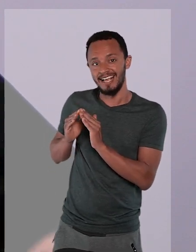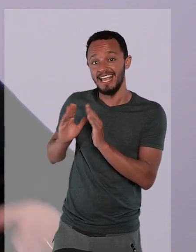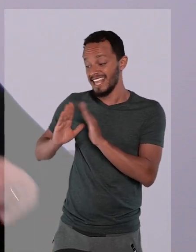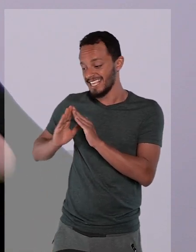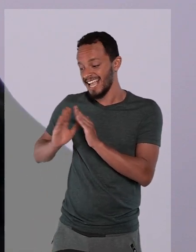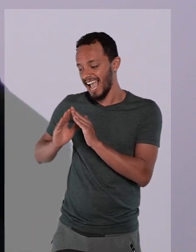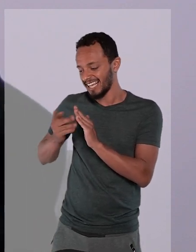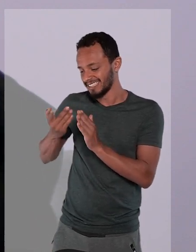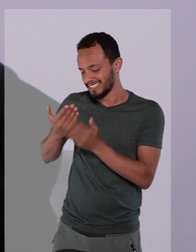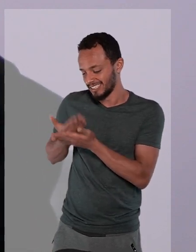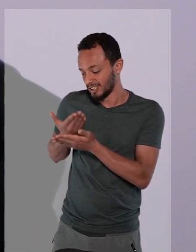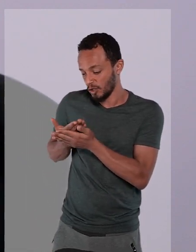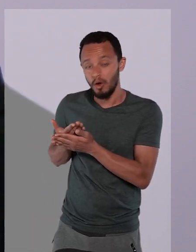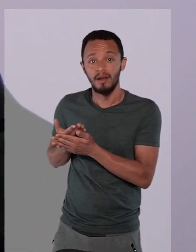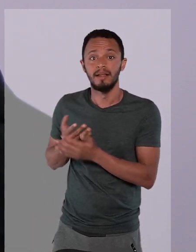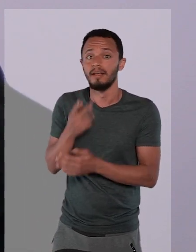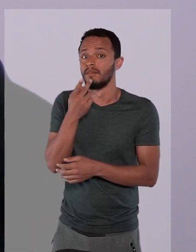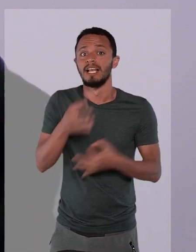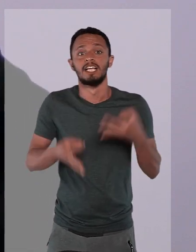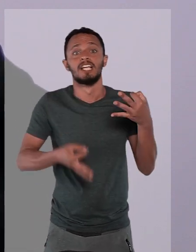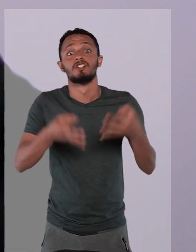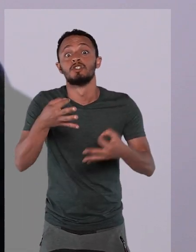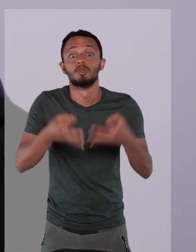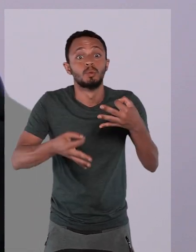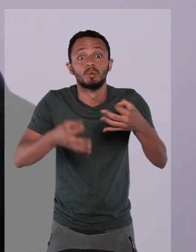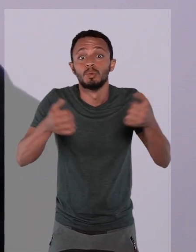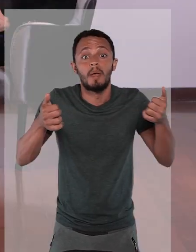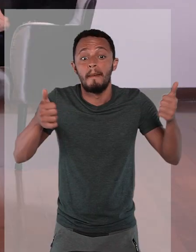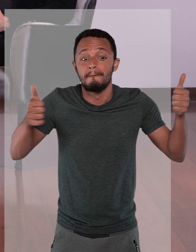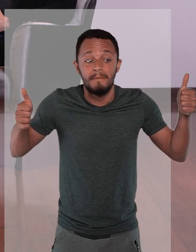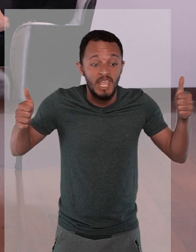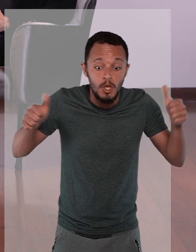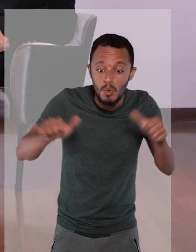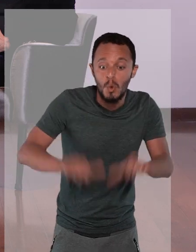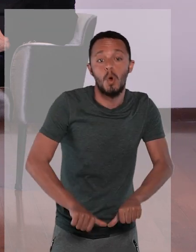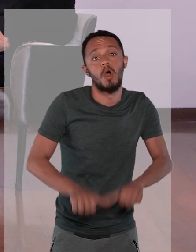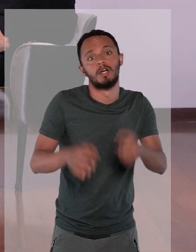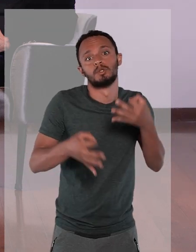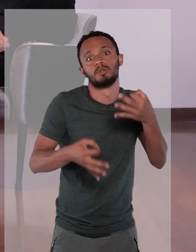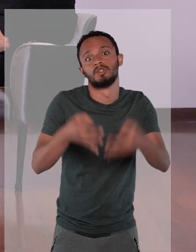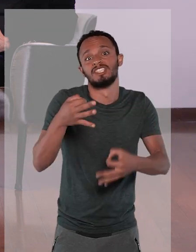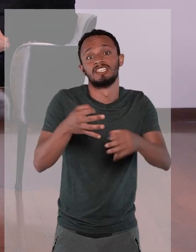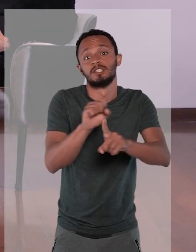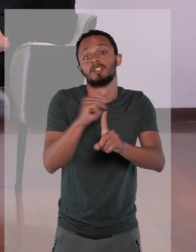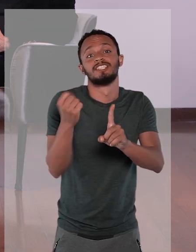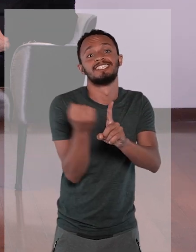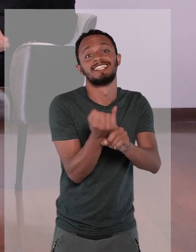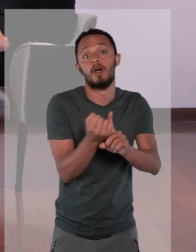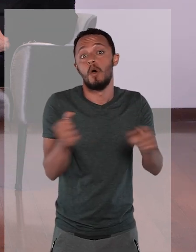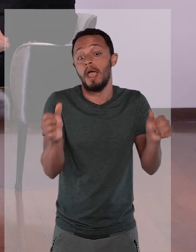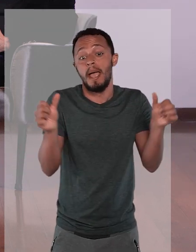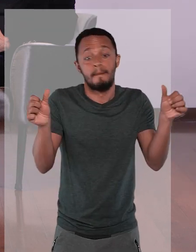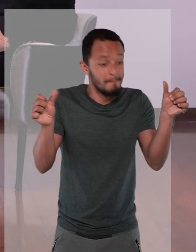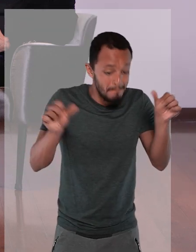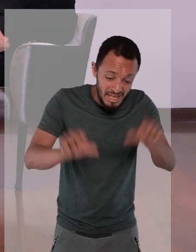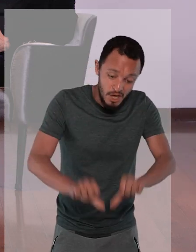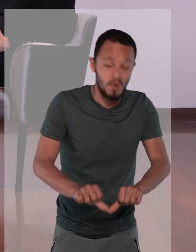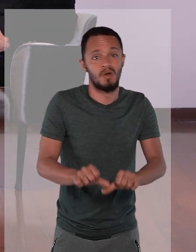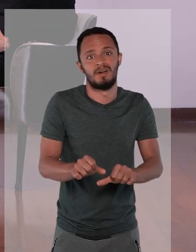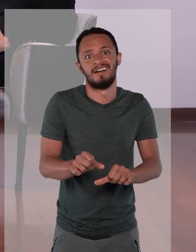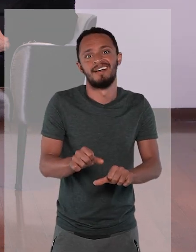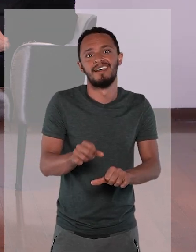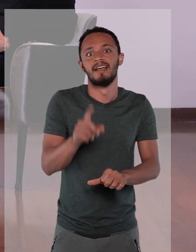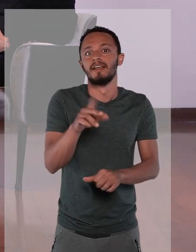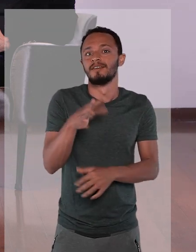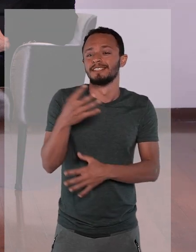injustiça. Isso é a formalização da pior das injustiças sociais. E você está me dizendo que isso foi aprovado, você acaba de me